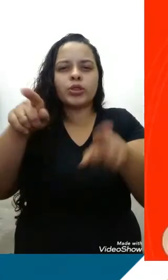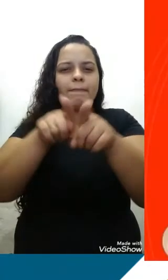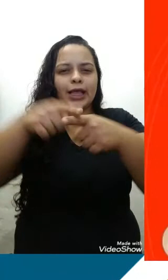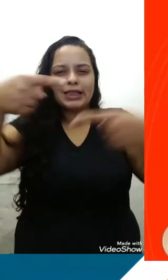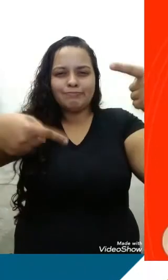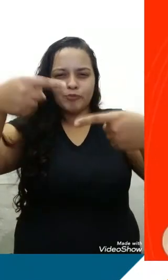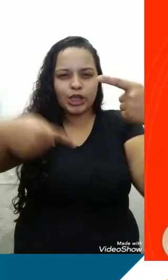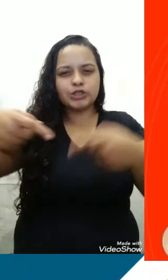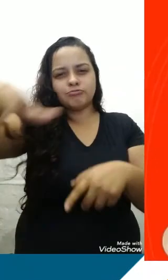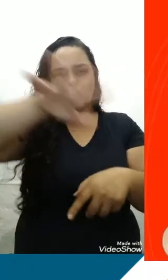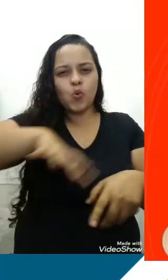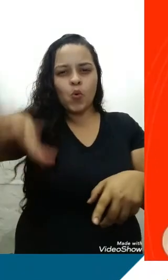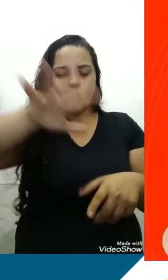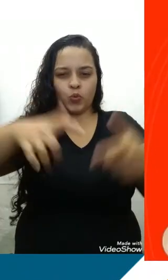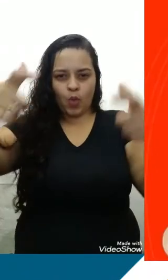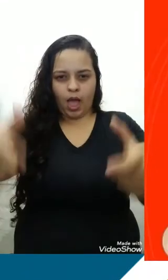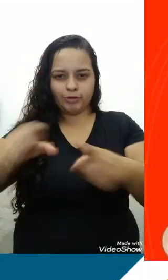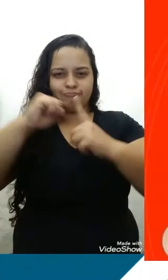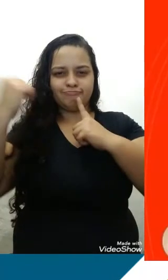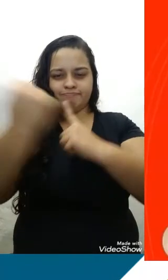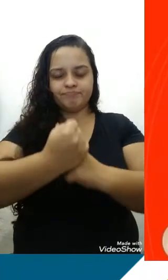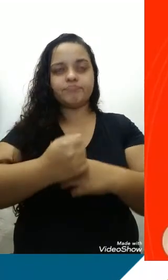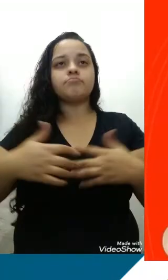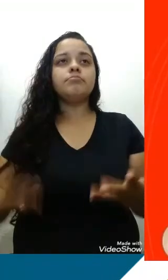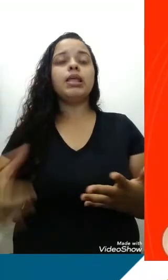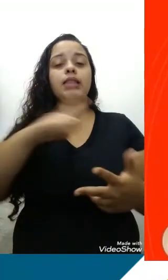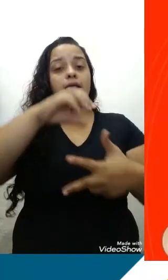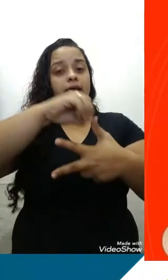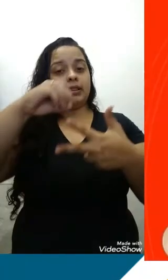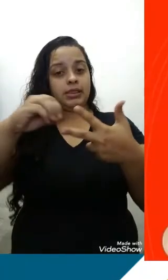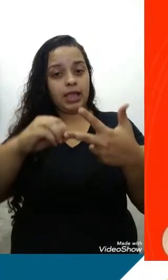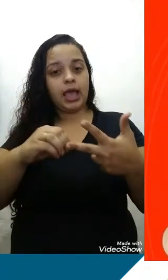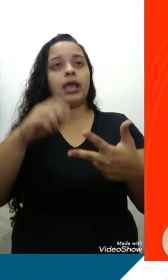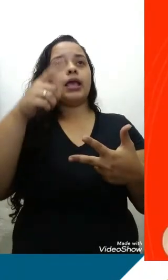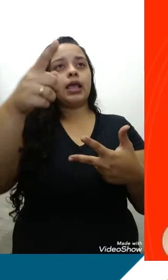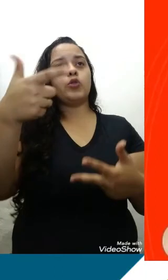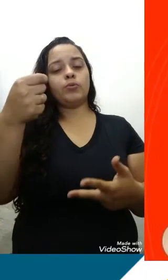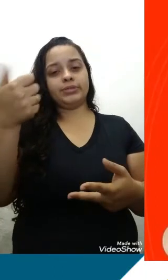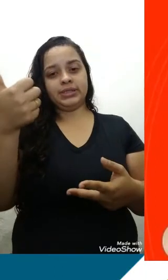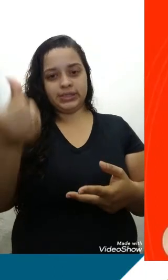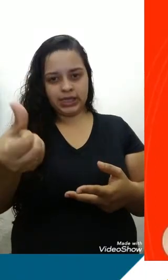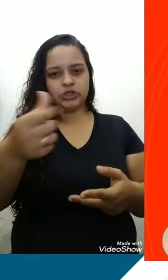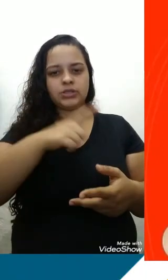modernos. E aí, fazendo uma questão do Enem, a questão número 8 do caderno de vocês, uma questão que traz,